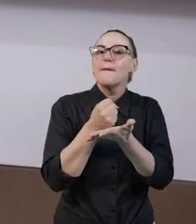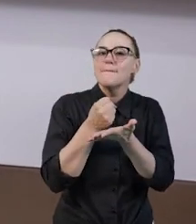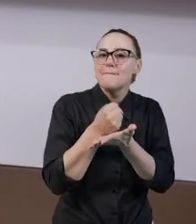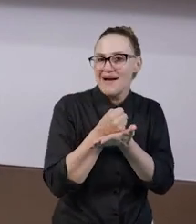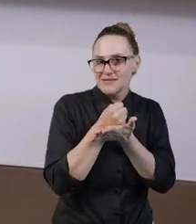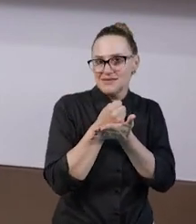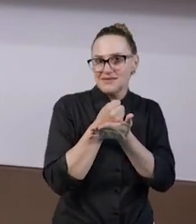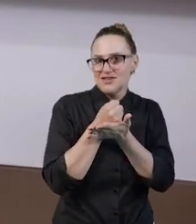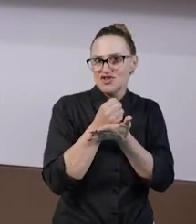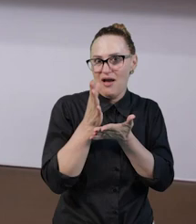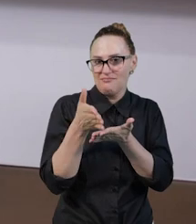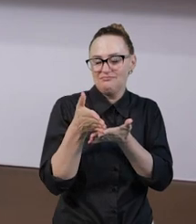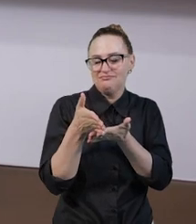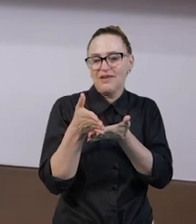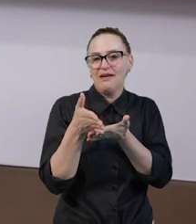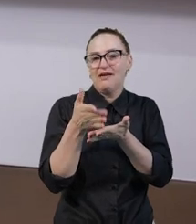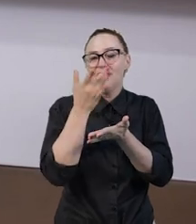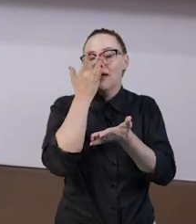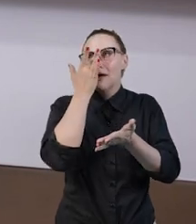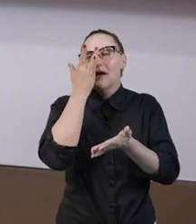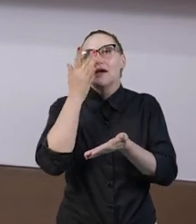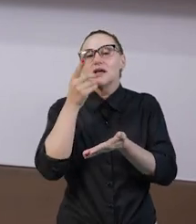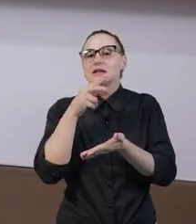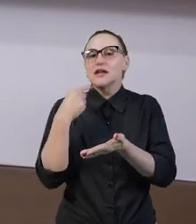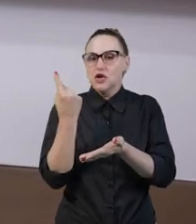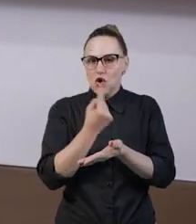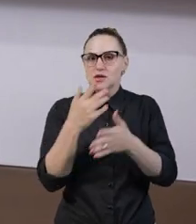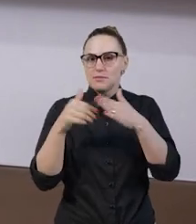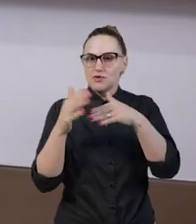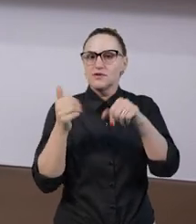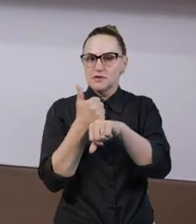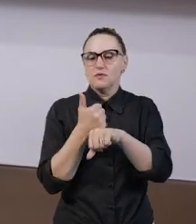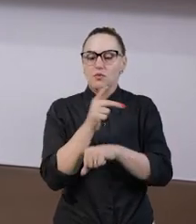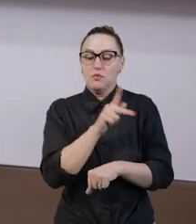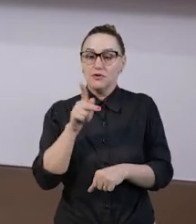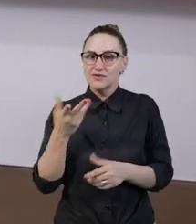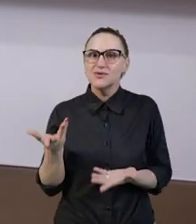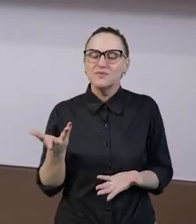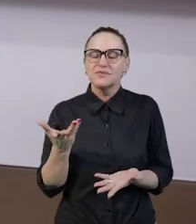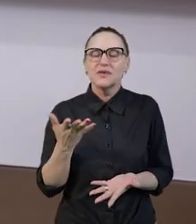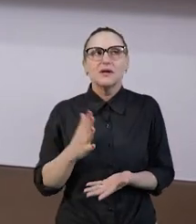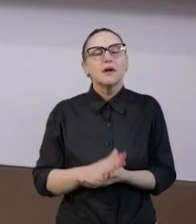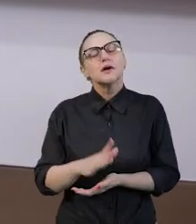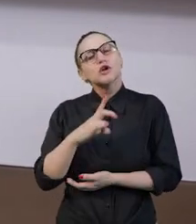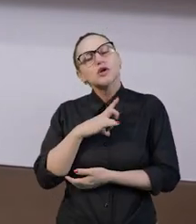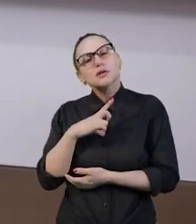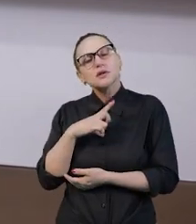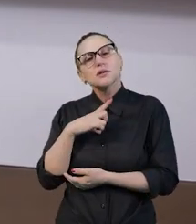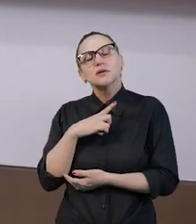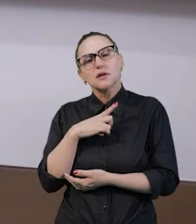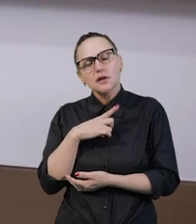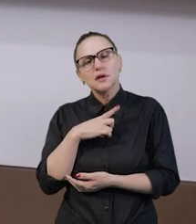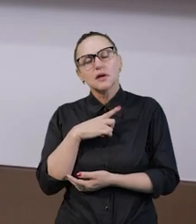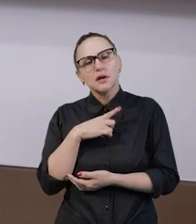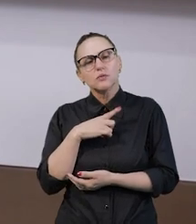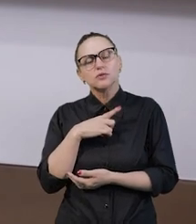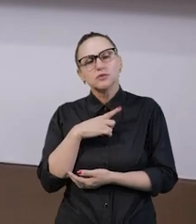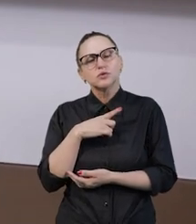professor no entanto Se nós formos observar a grosso modo nós temos uma forma muito